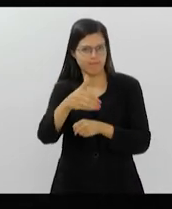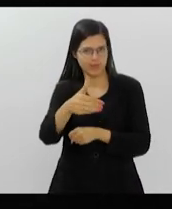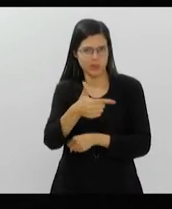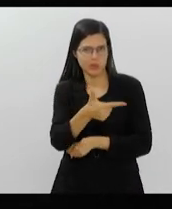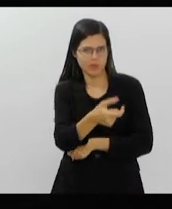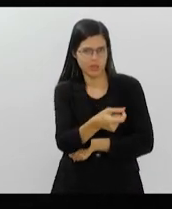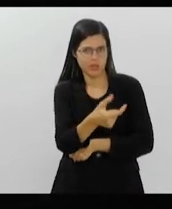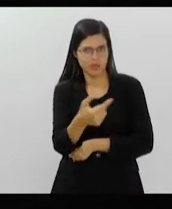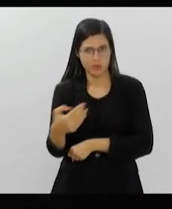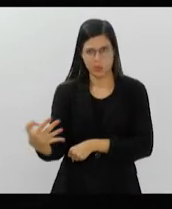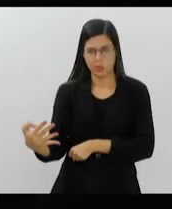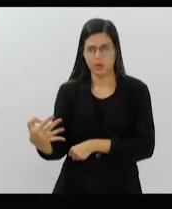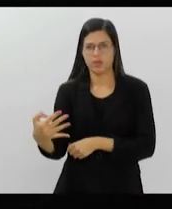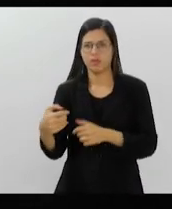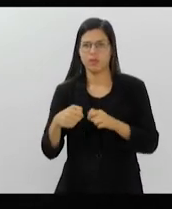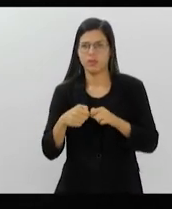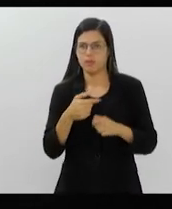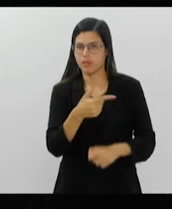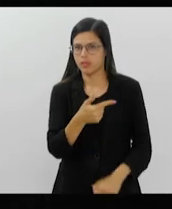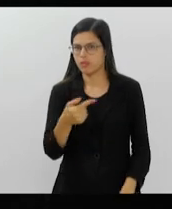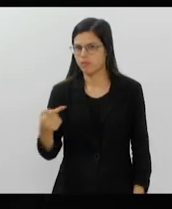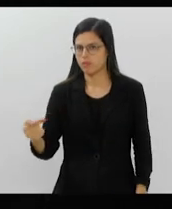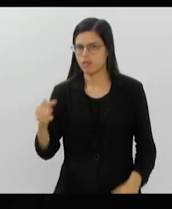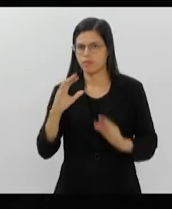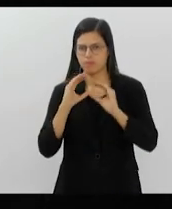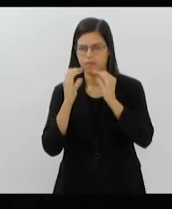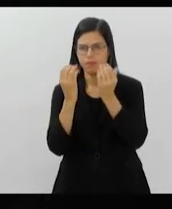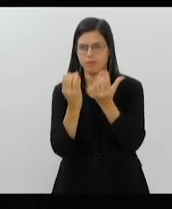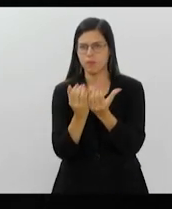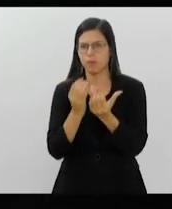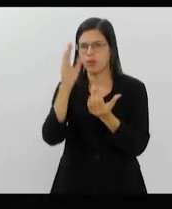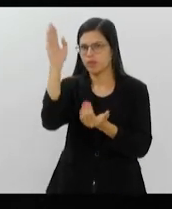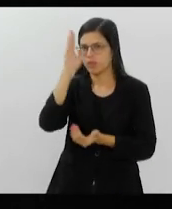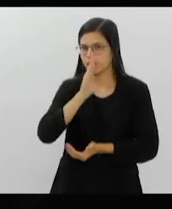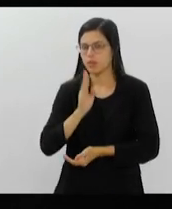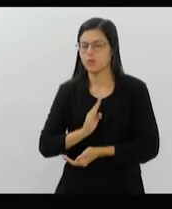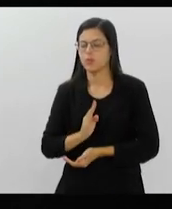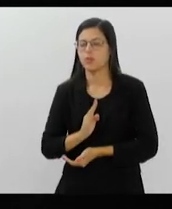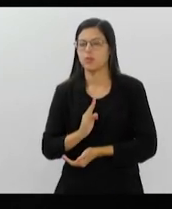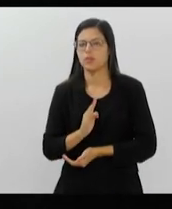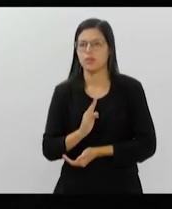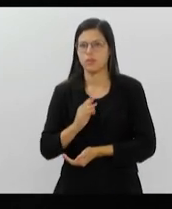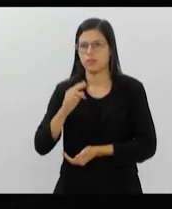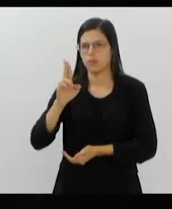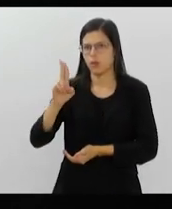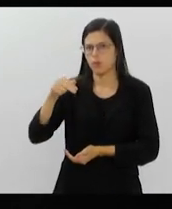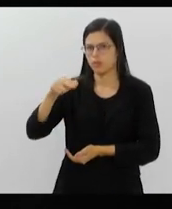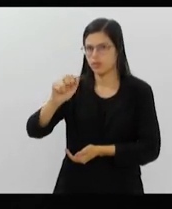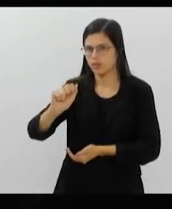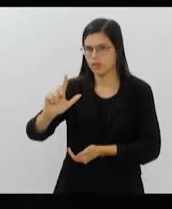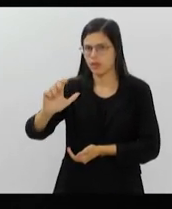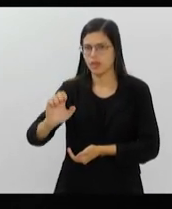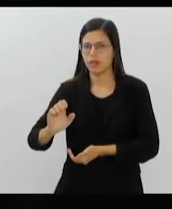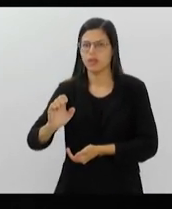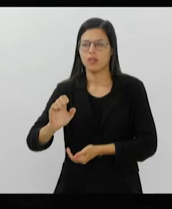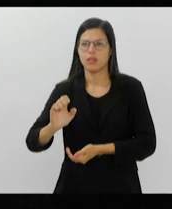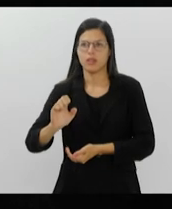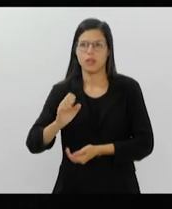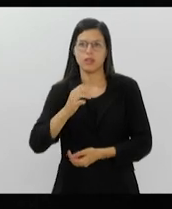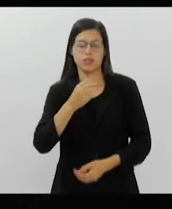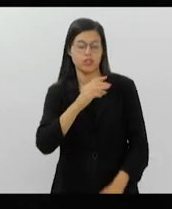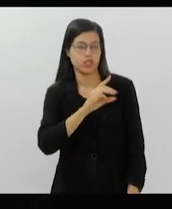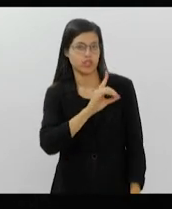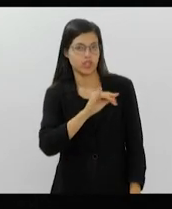2024, promovermos a 27ª Conferência Nacional da Unali, nos próximos dias